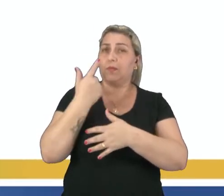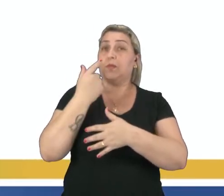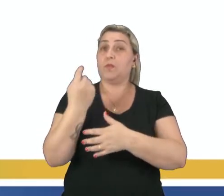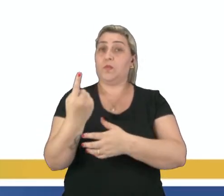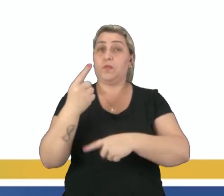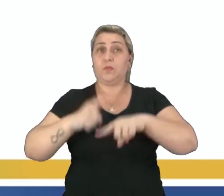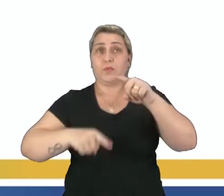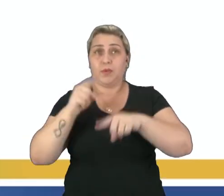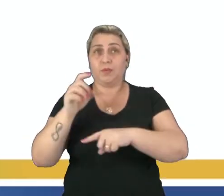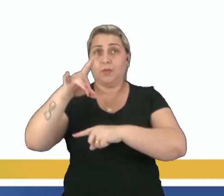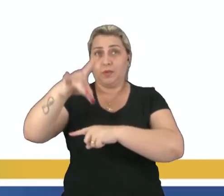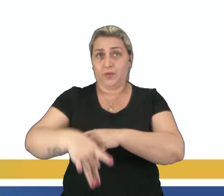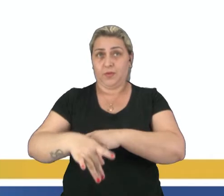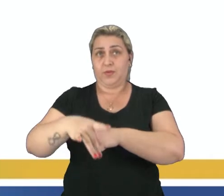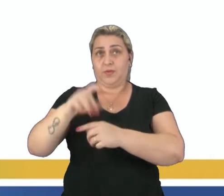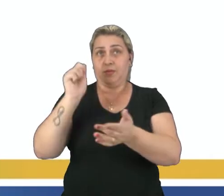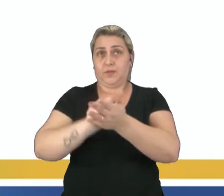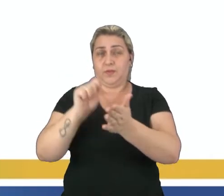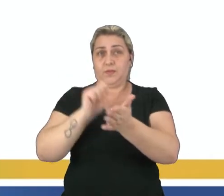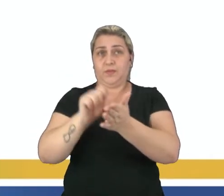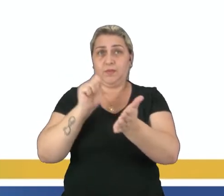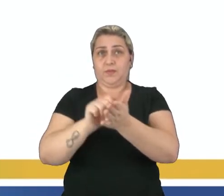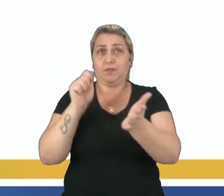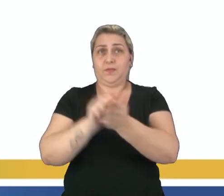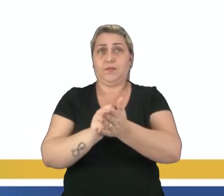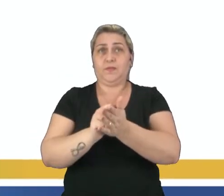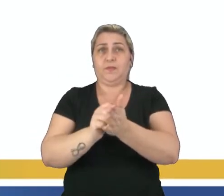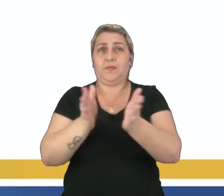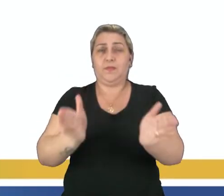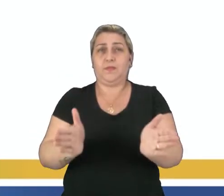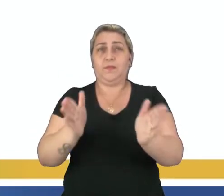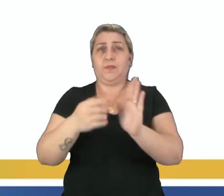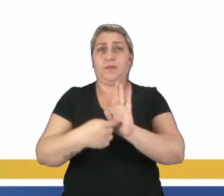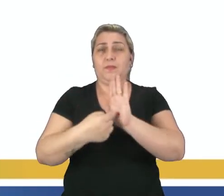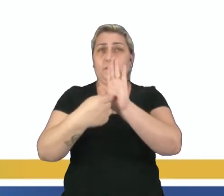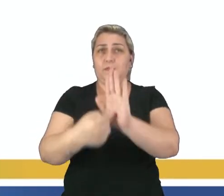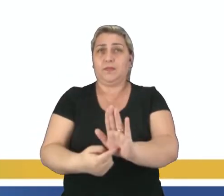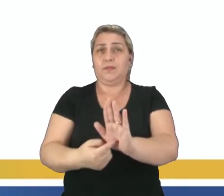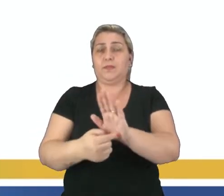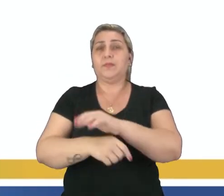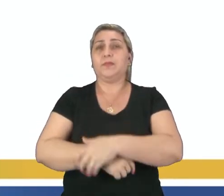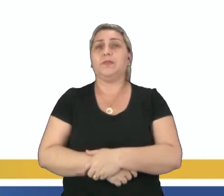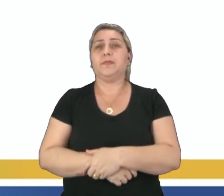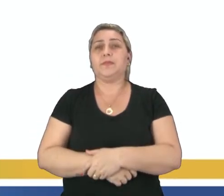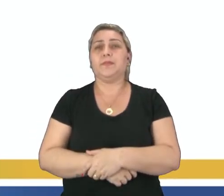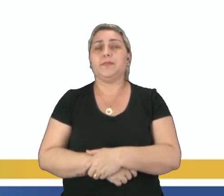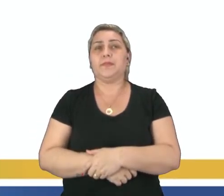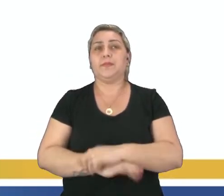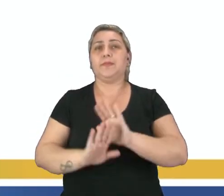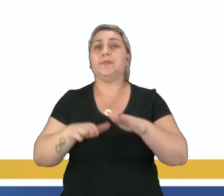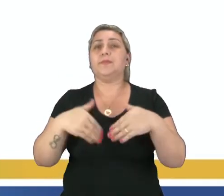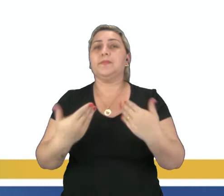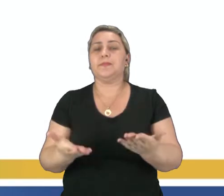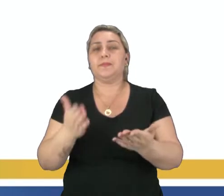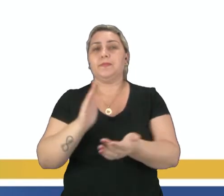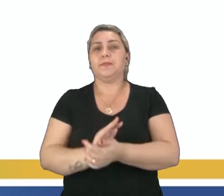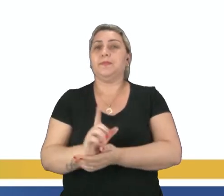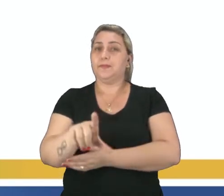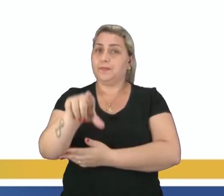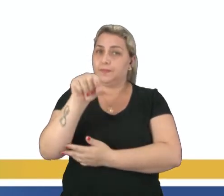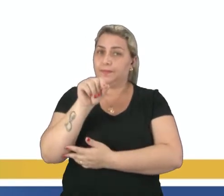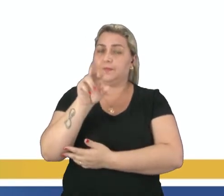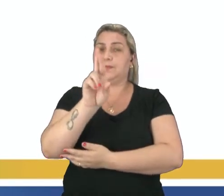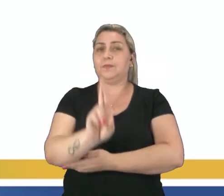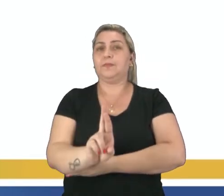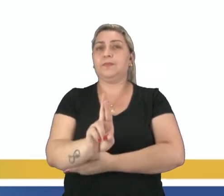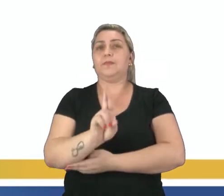enfim, encaminhadas e traduzidas para o que deve ser feito, vão ser os neurotransmissores. Na letra A falava que eles são substâncias